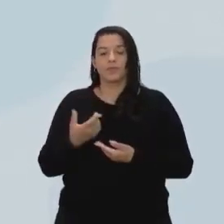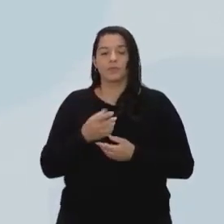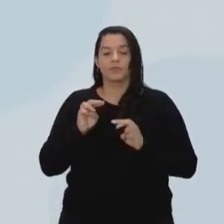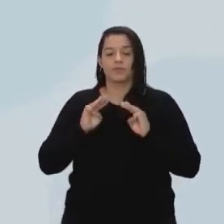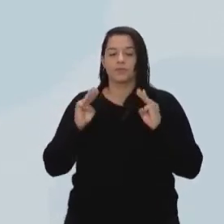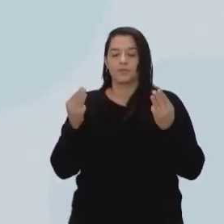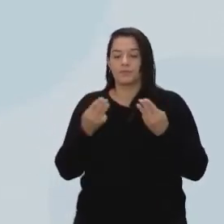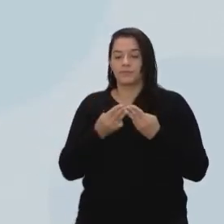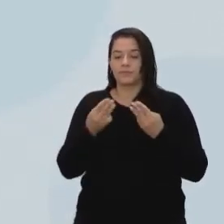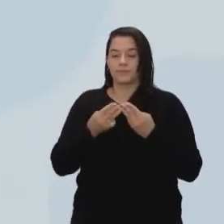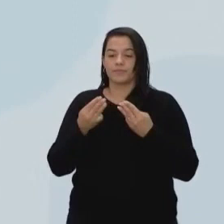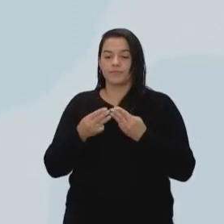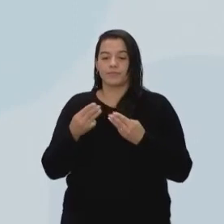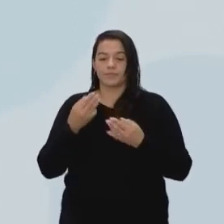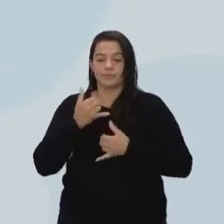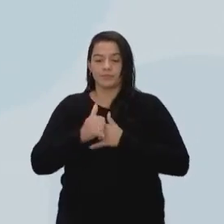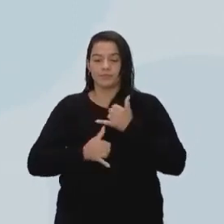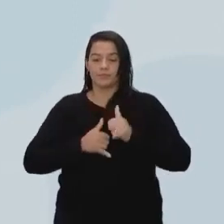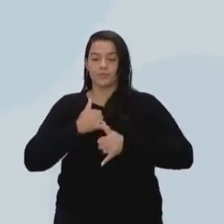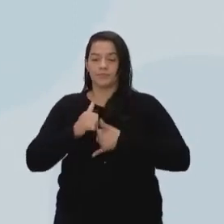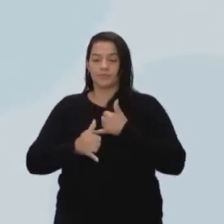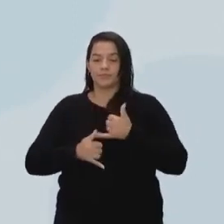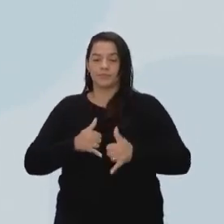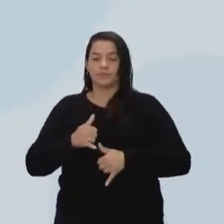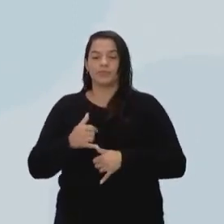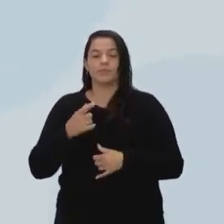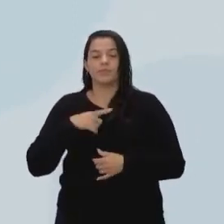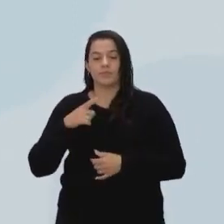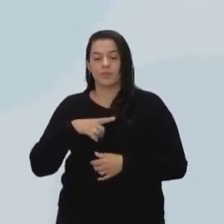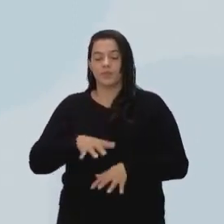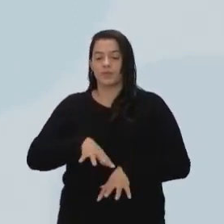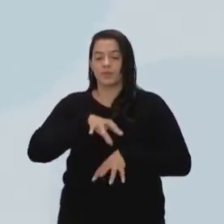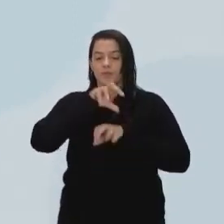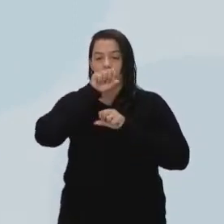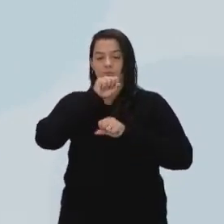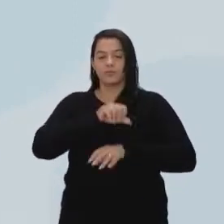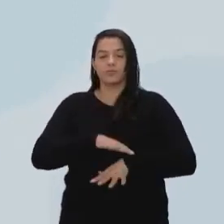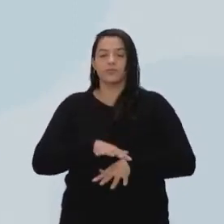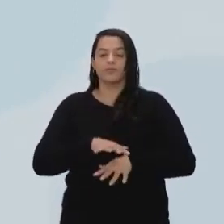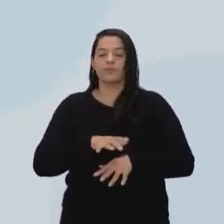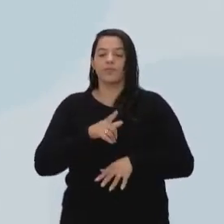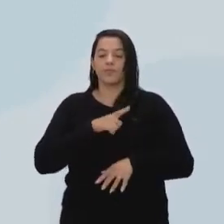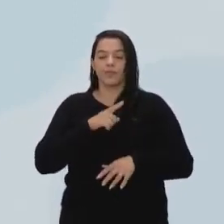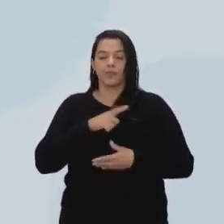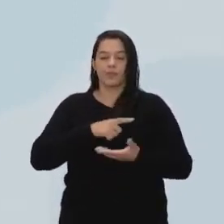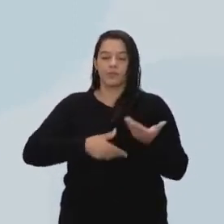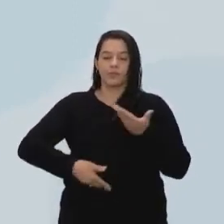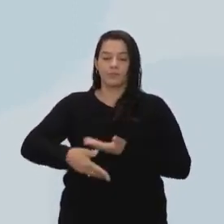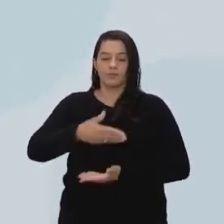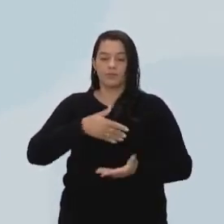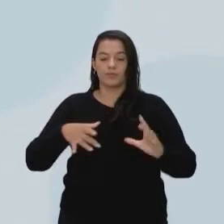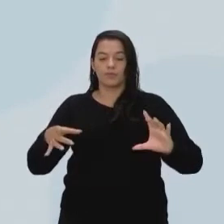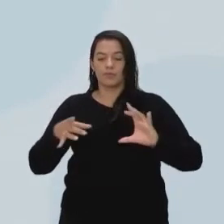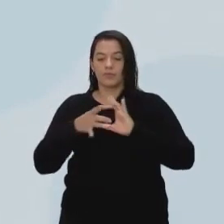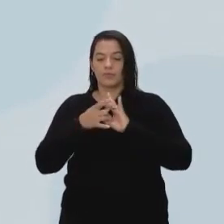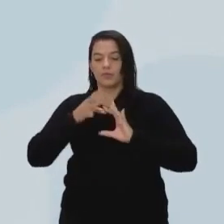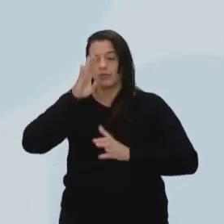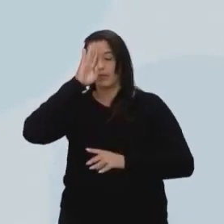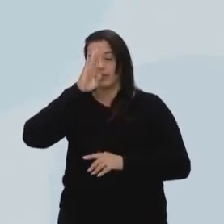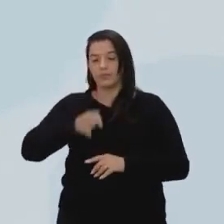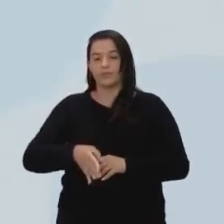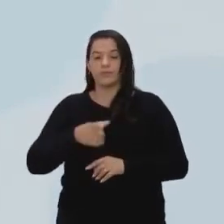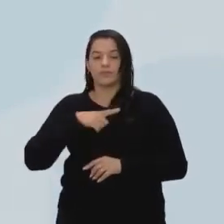partícula elétrica, uma partícula do oxigênio compartilhada, ligada diretamente a